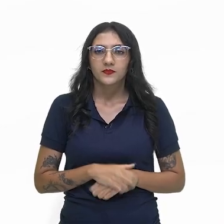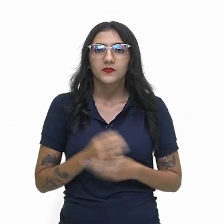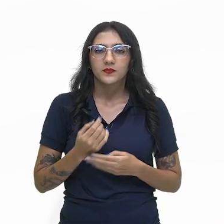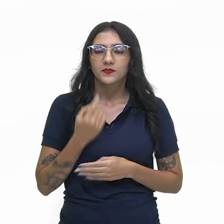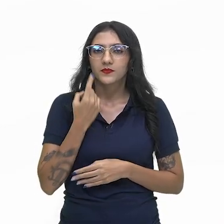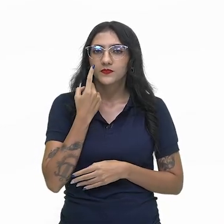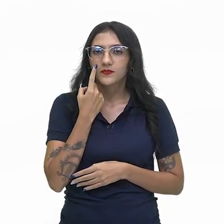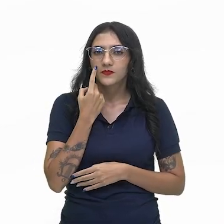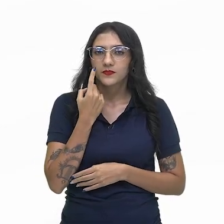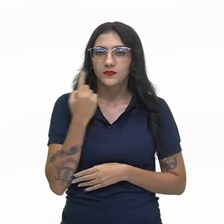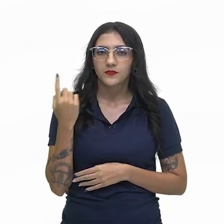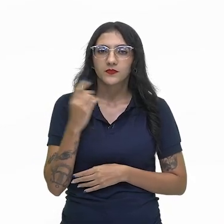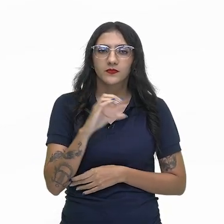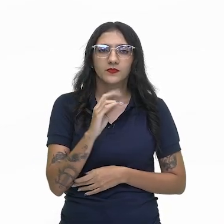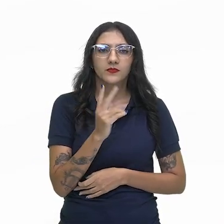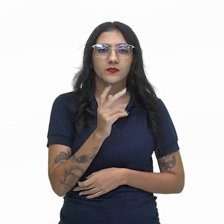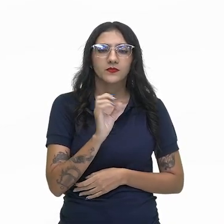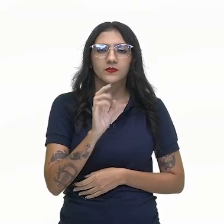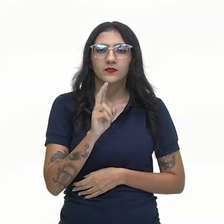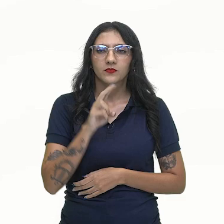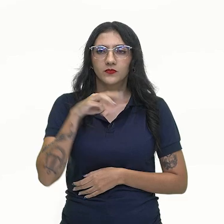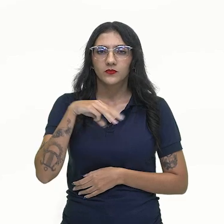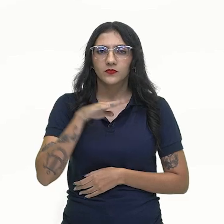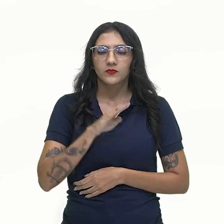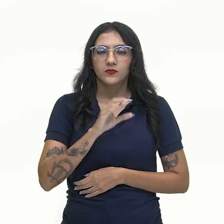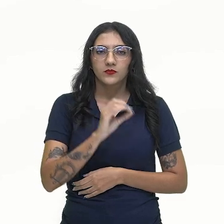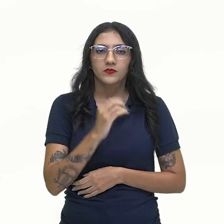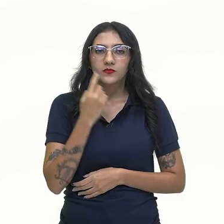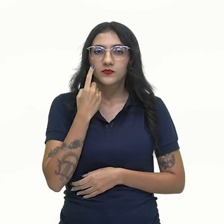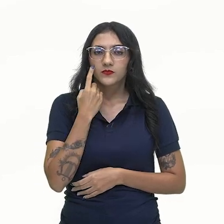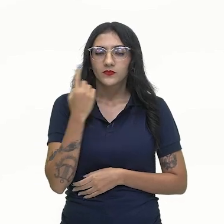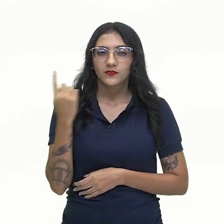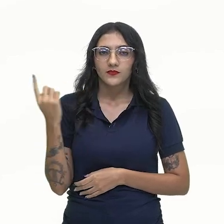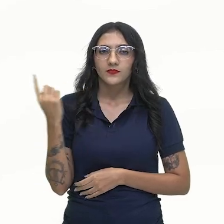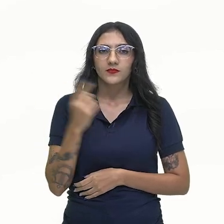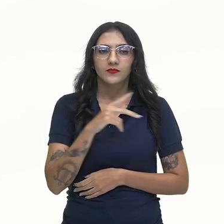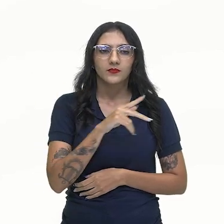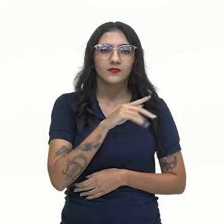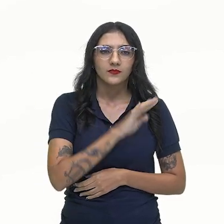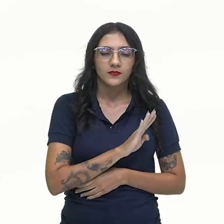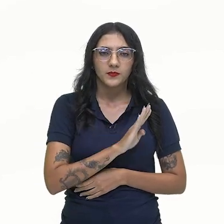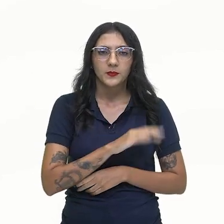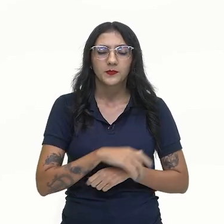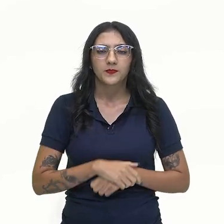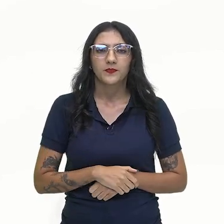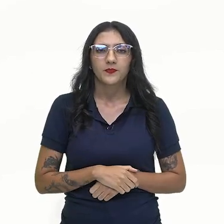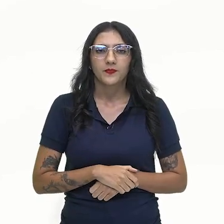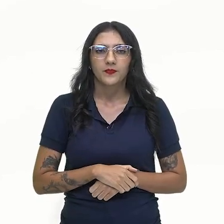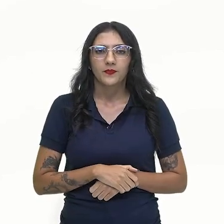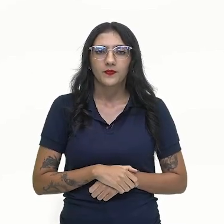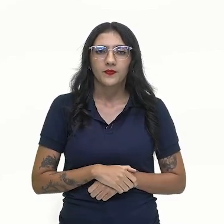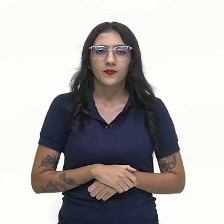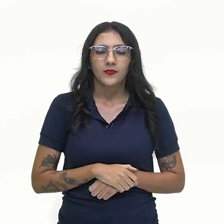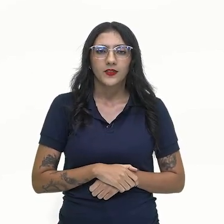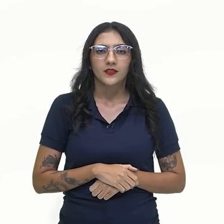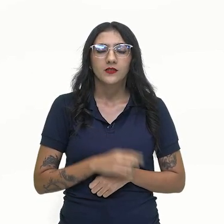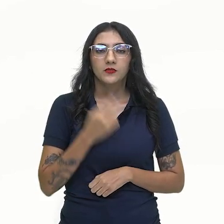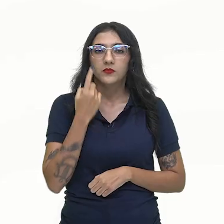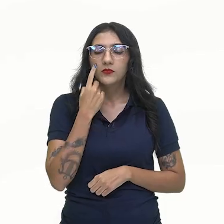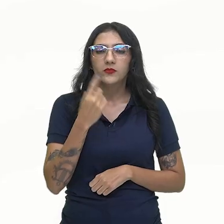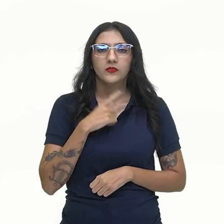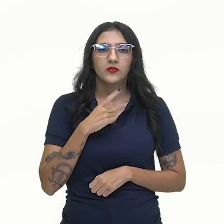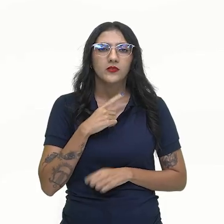esse aqui, né, que está ionizado lá na solução, observem aqui, ó, que quando ocorrer, né,